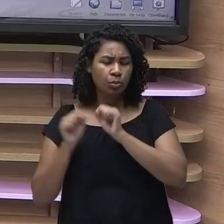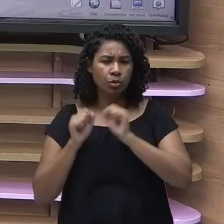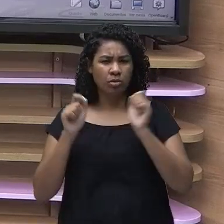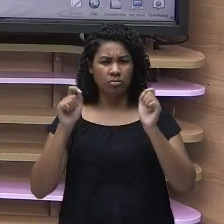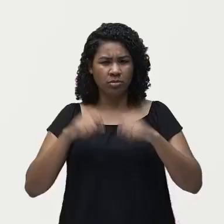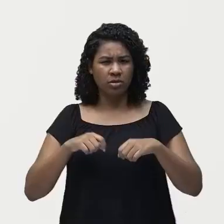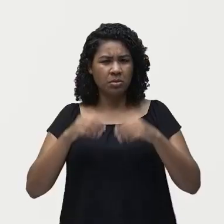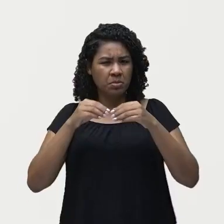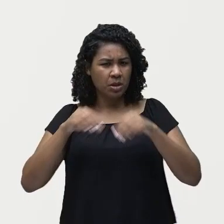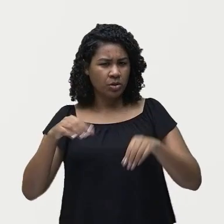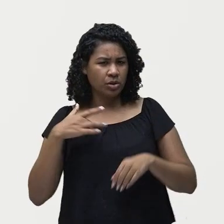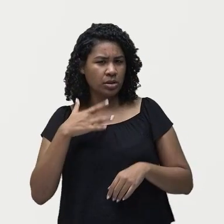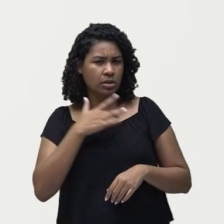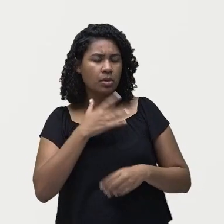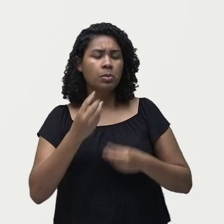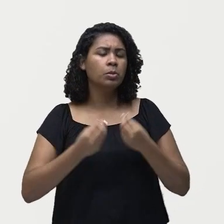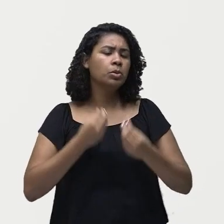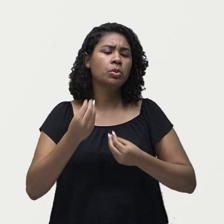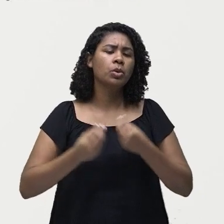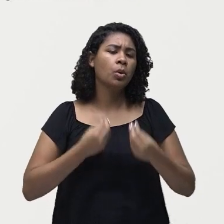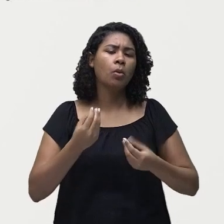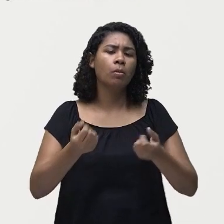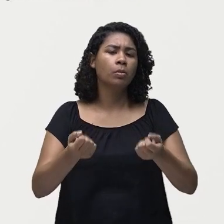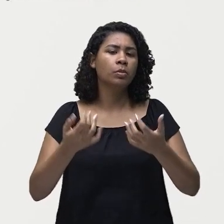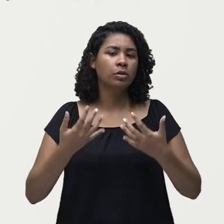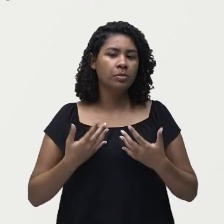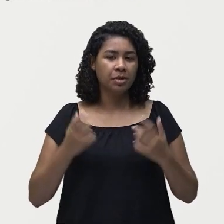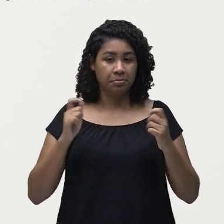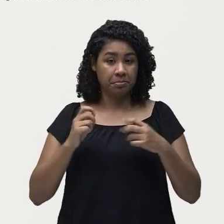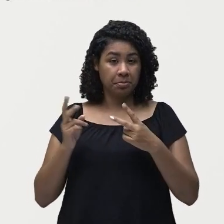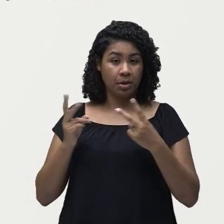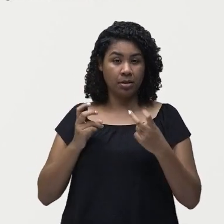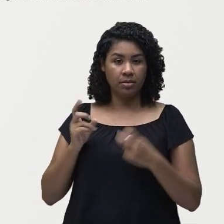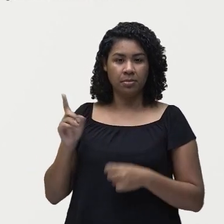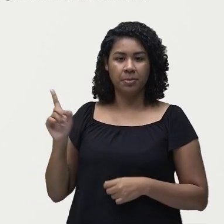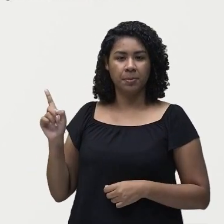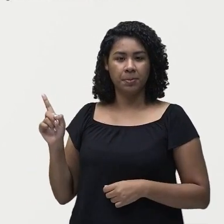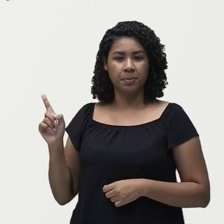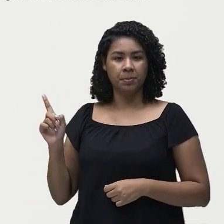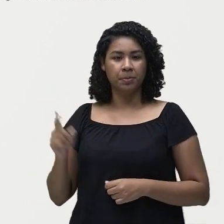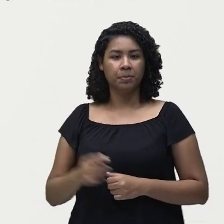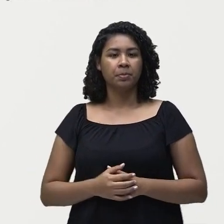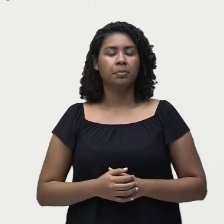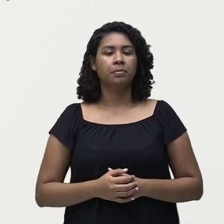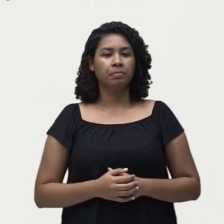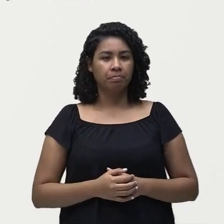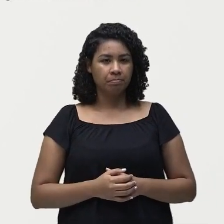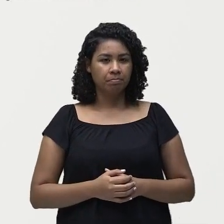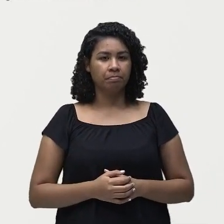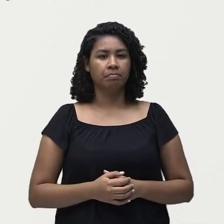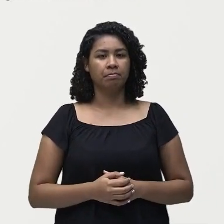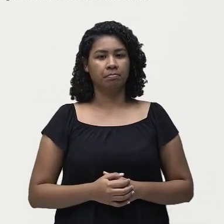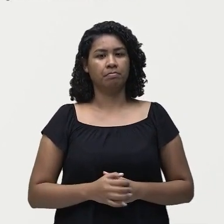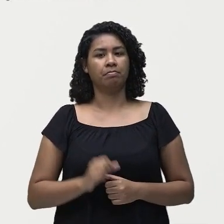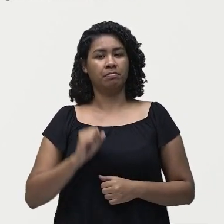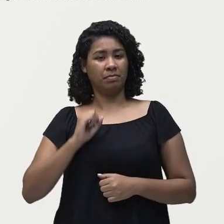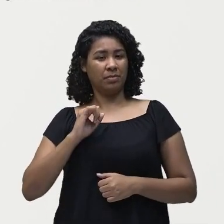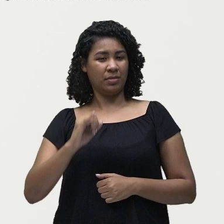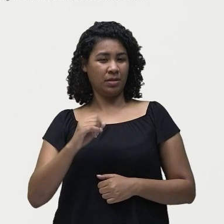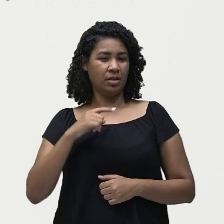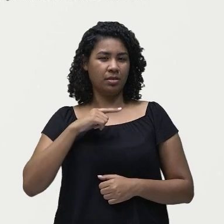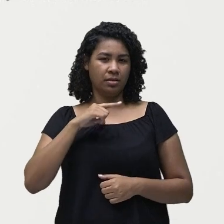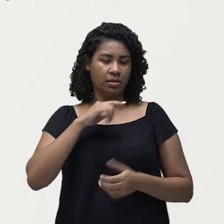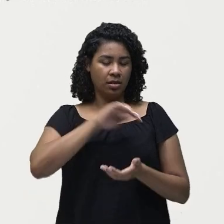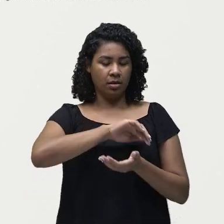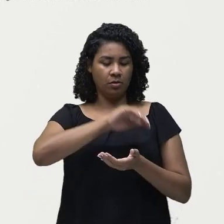para a saúde das pessoas? Vamos observar aí o que vai ocasionar. Com a existência de buracos na